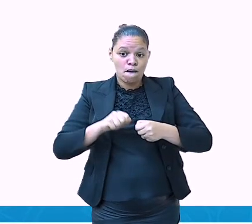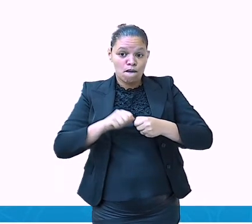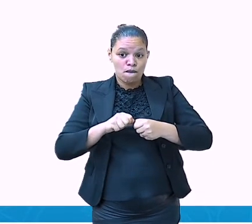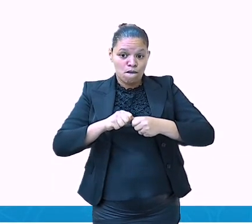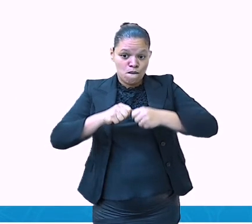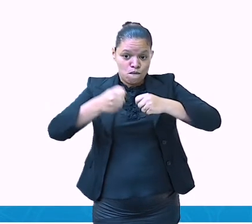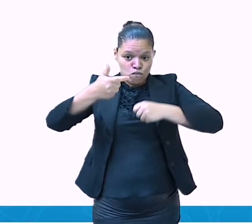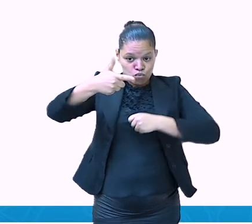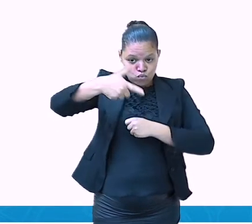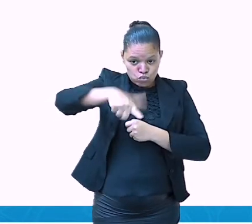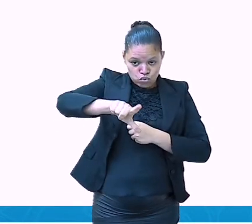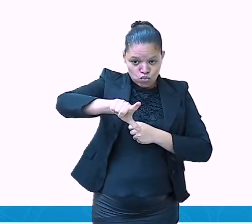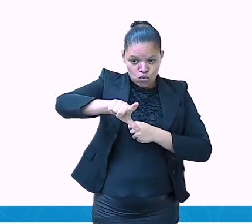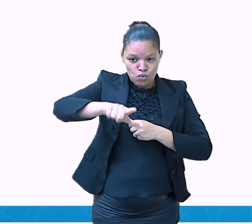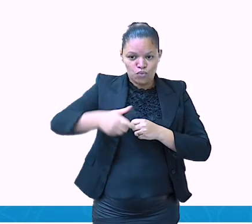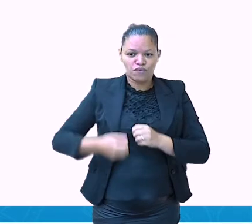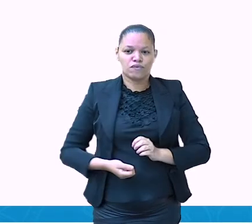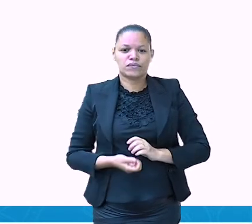tá?